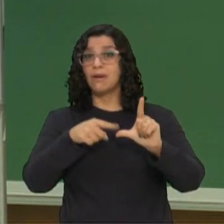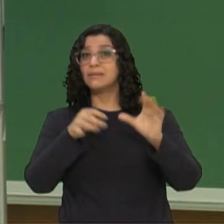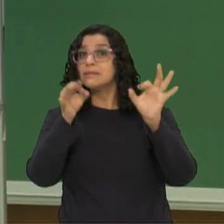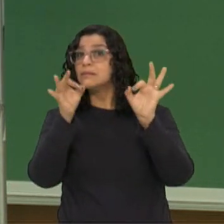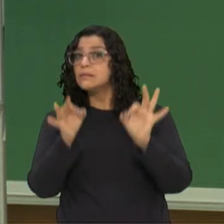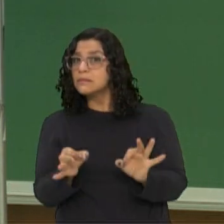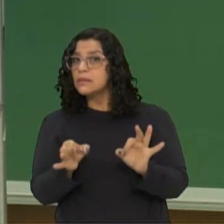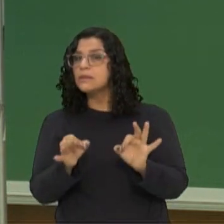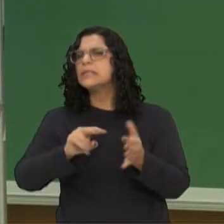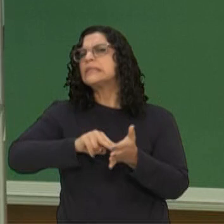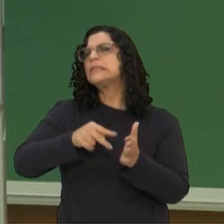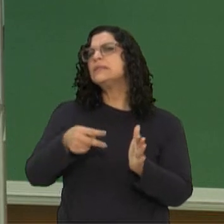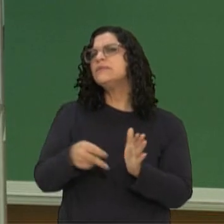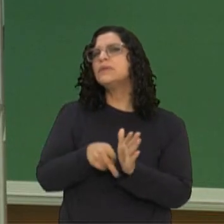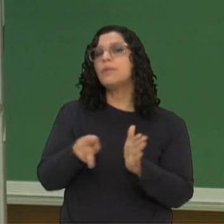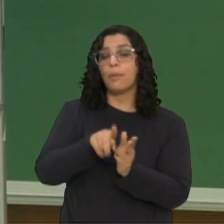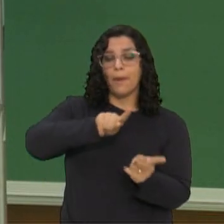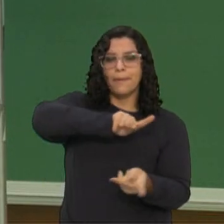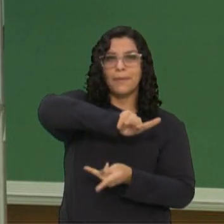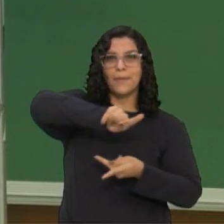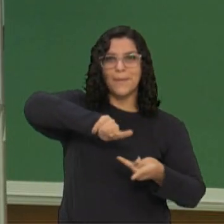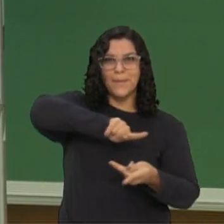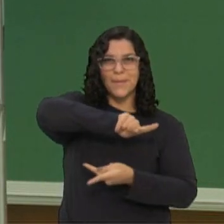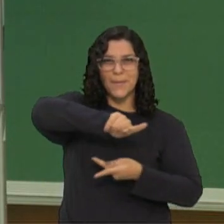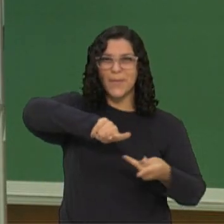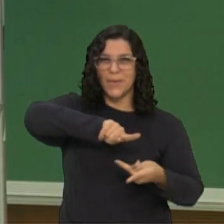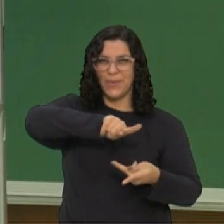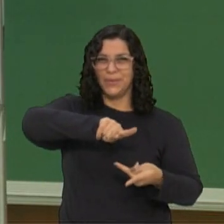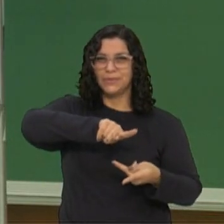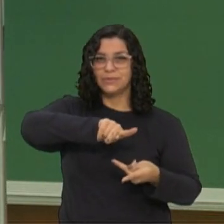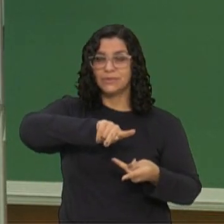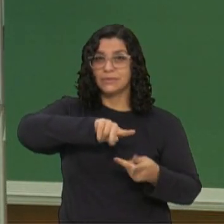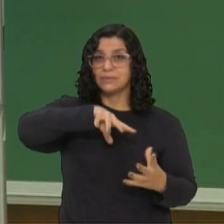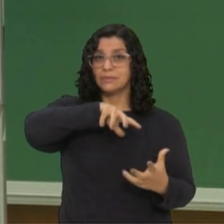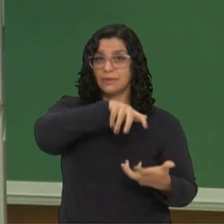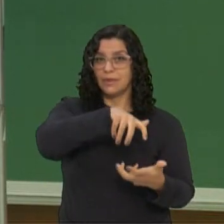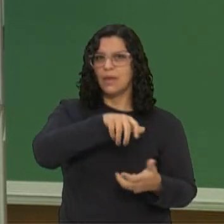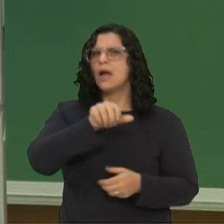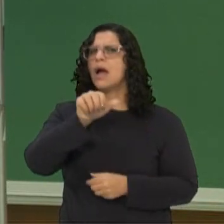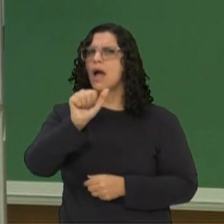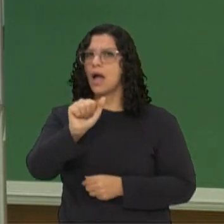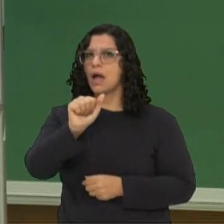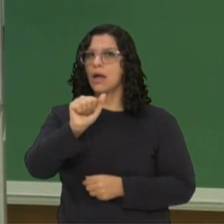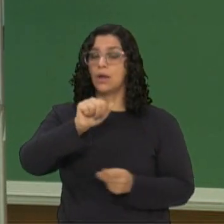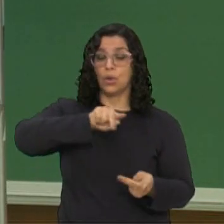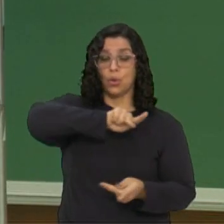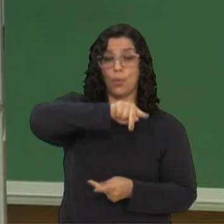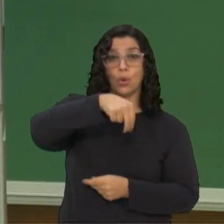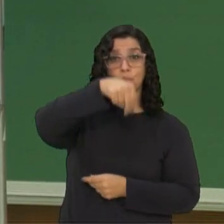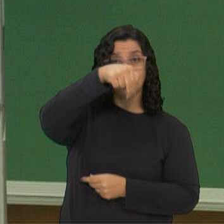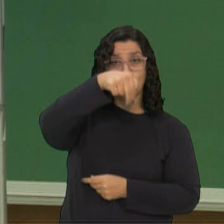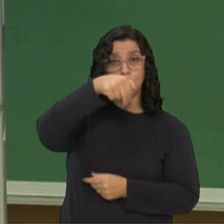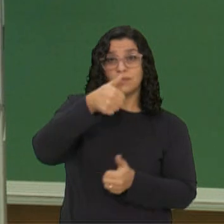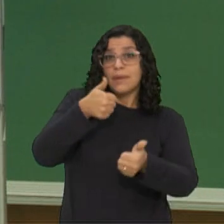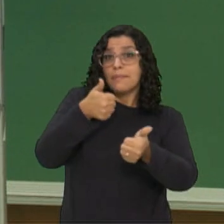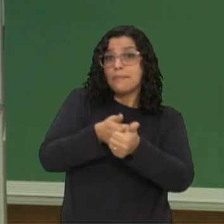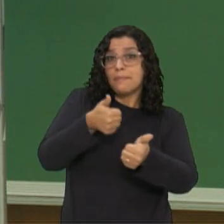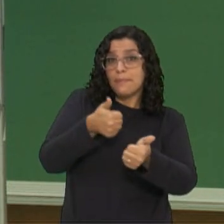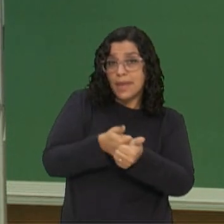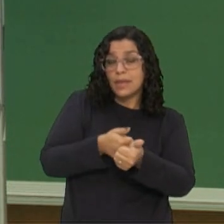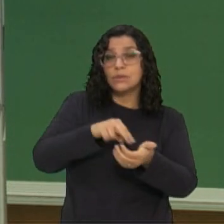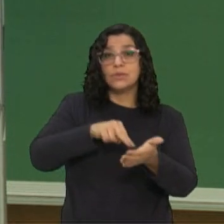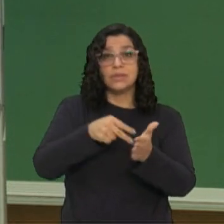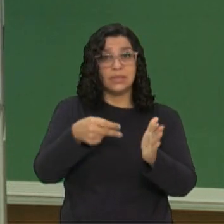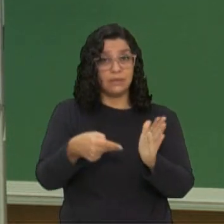correta quanto aos polos geográficos da Terra. Letra A. O polo norte geográfico fica próximo ao polo